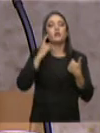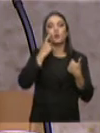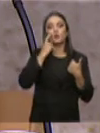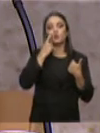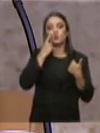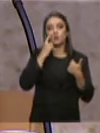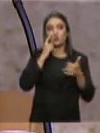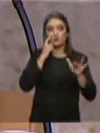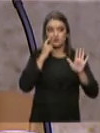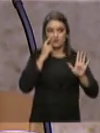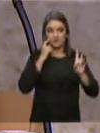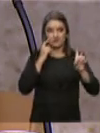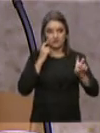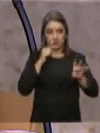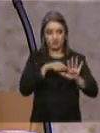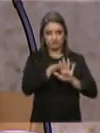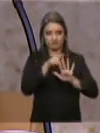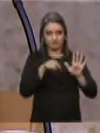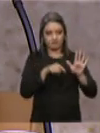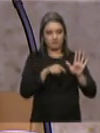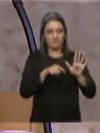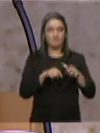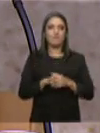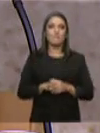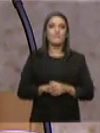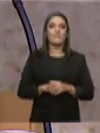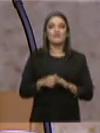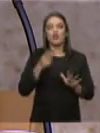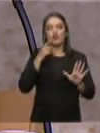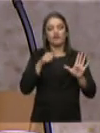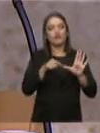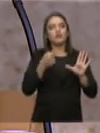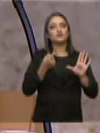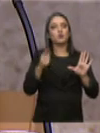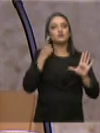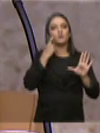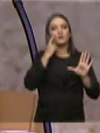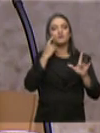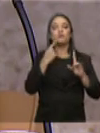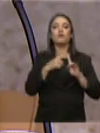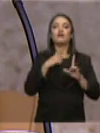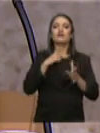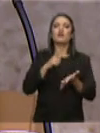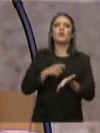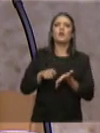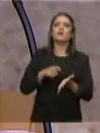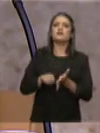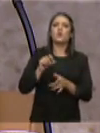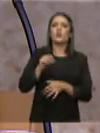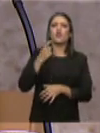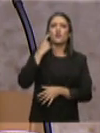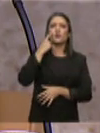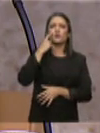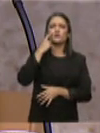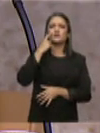Marques, e eu deixei por último o ministro Nunes Marques, porque eu tenho uma anotação aqui de que Vossa